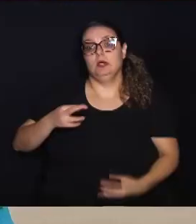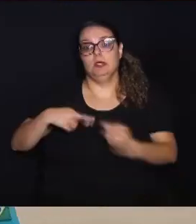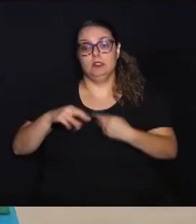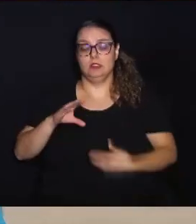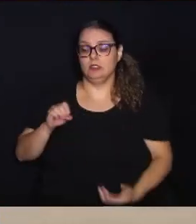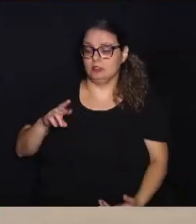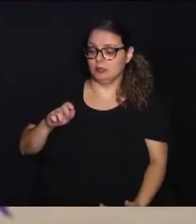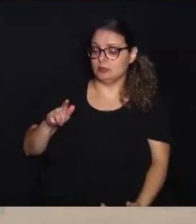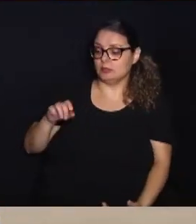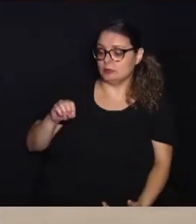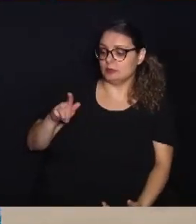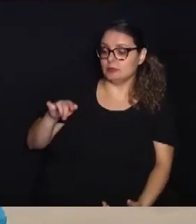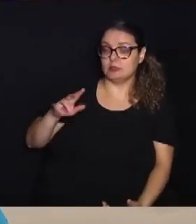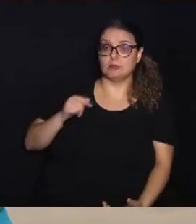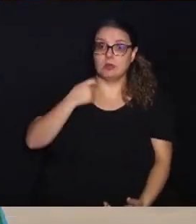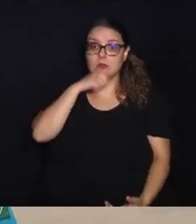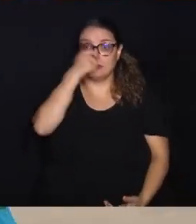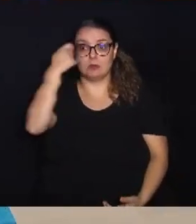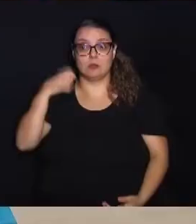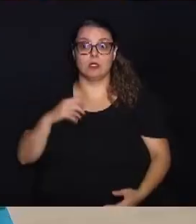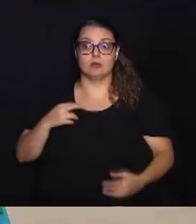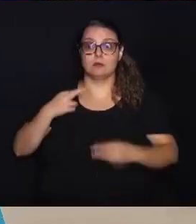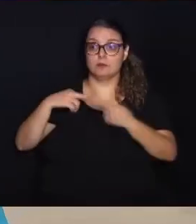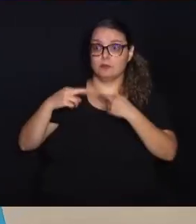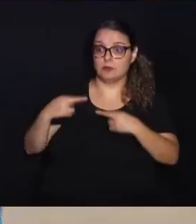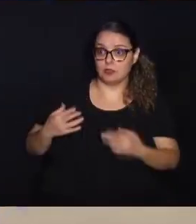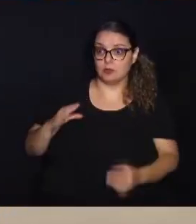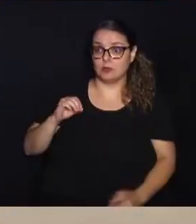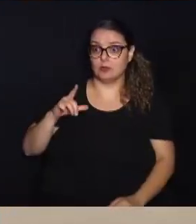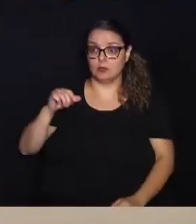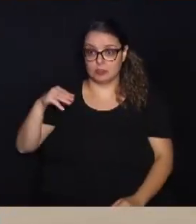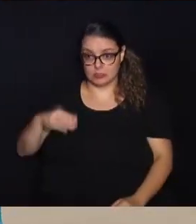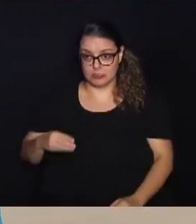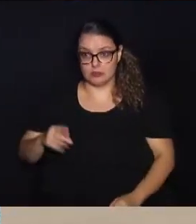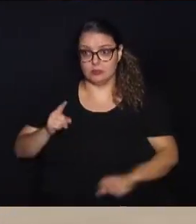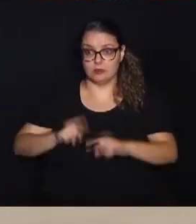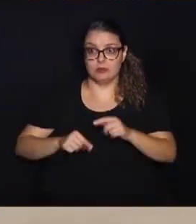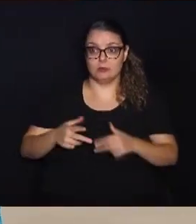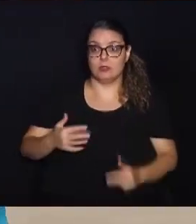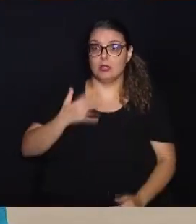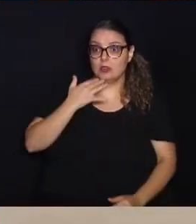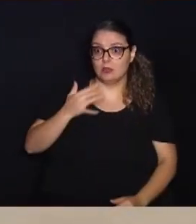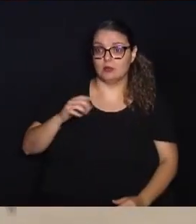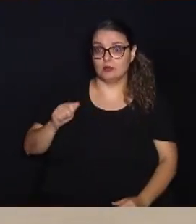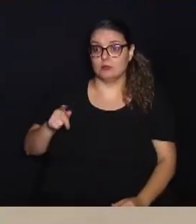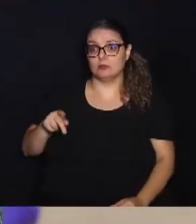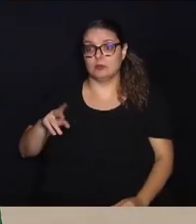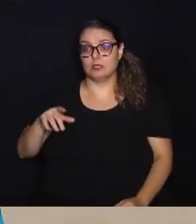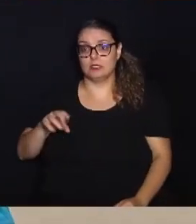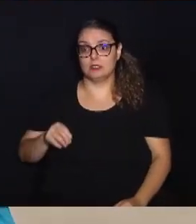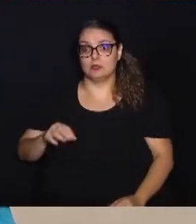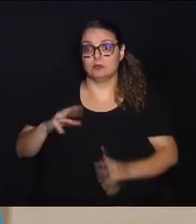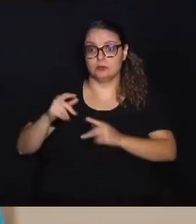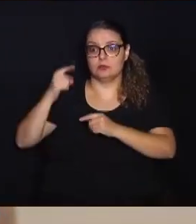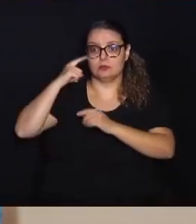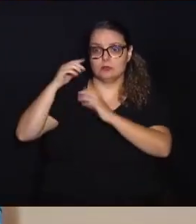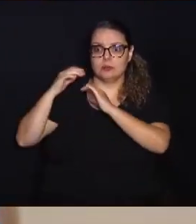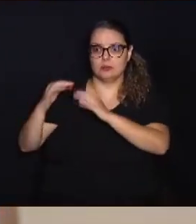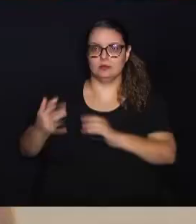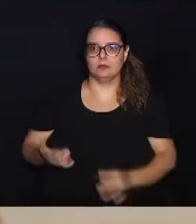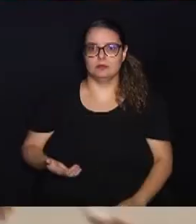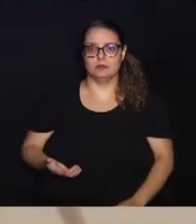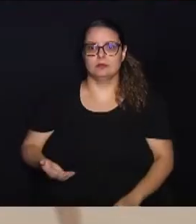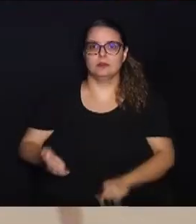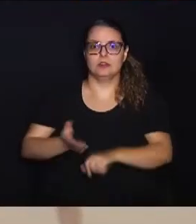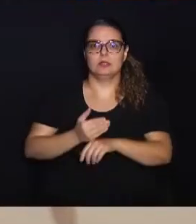o coque está sempre muito arrumado, sempre no lugar, com um enfeite, sem um enfeite, né? Isso vai de